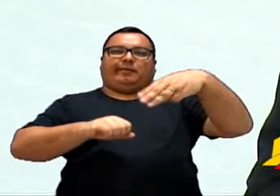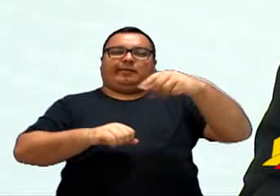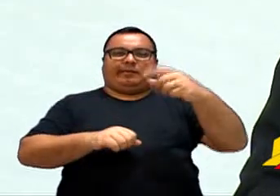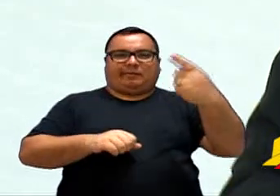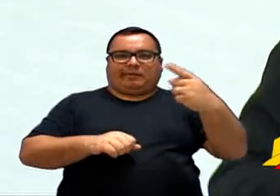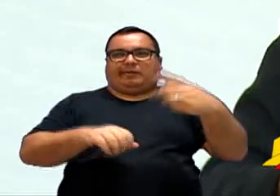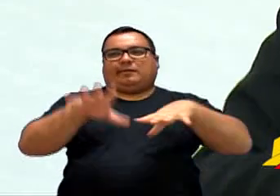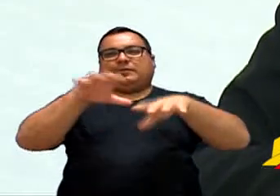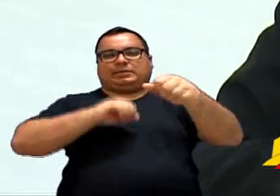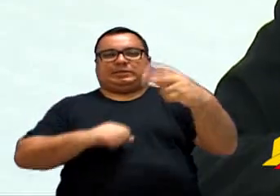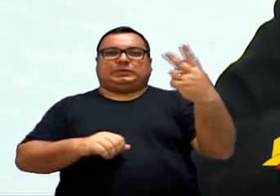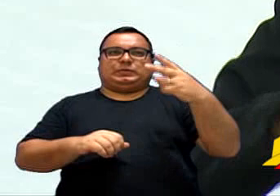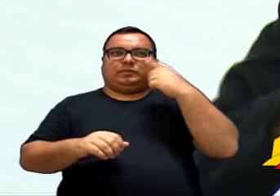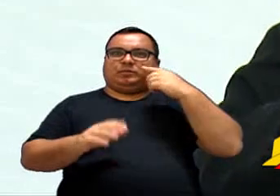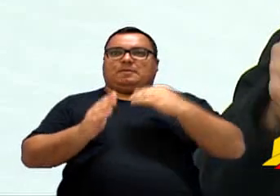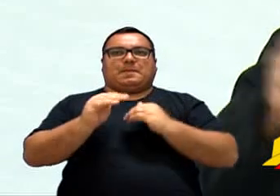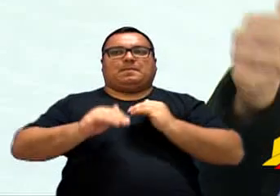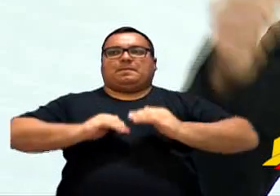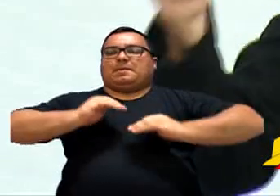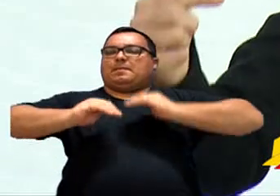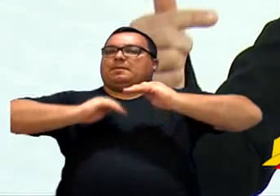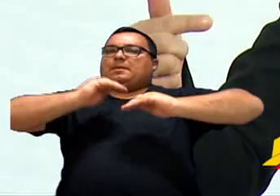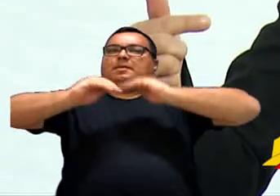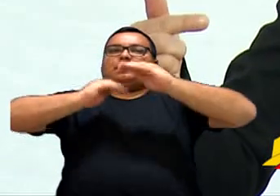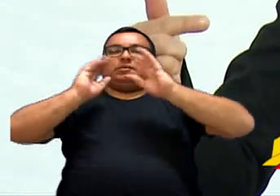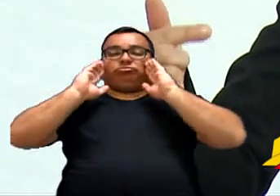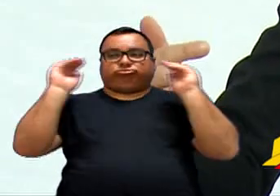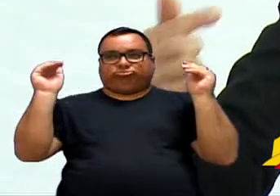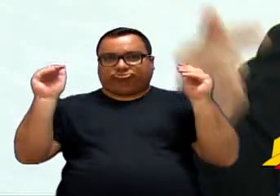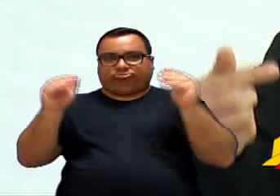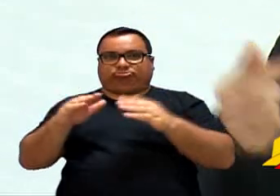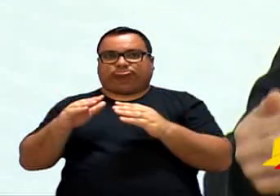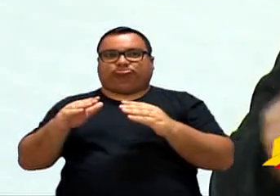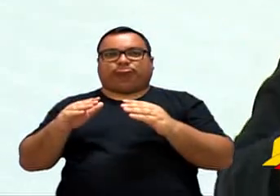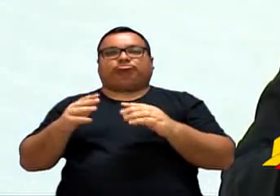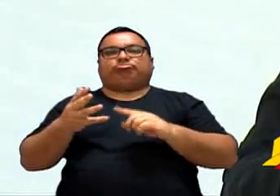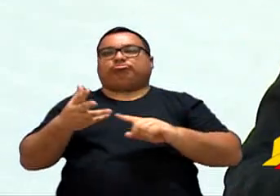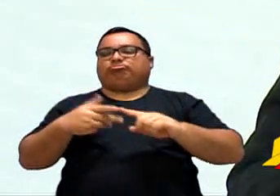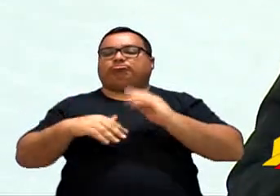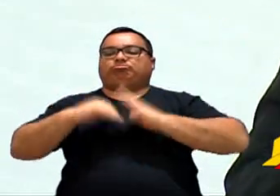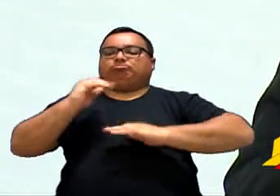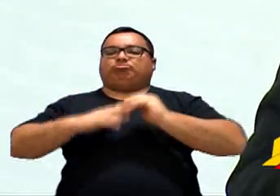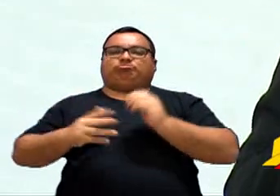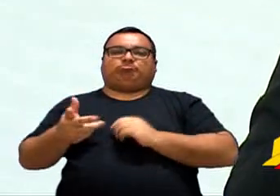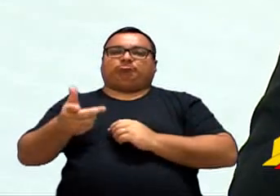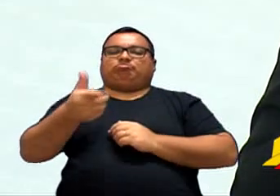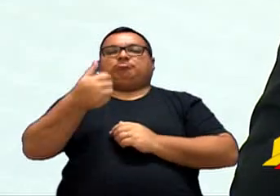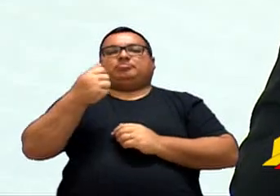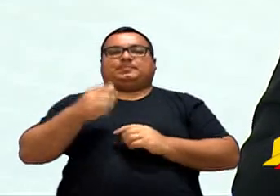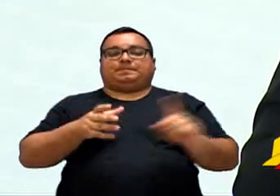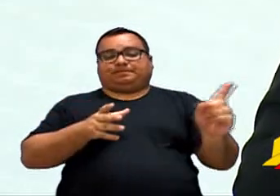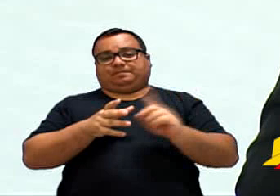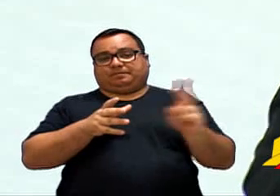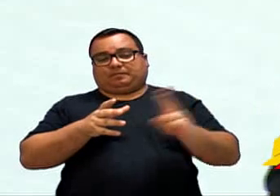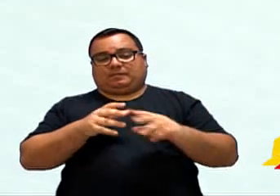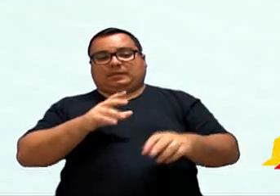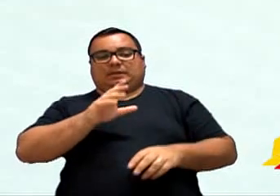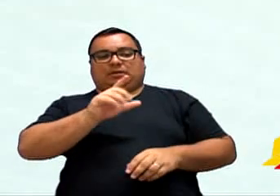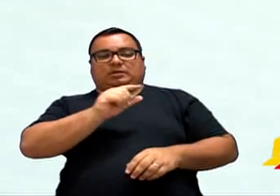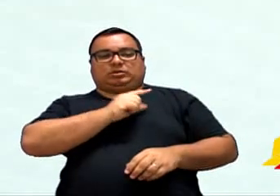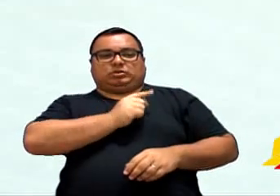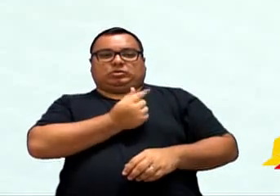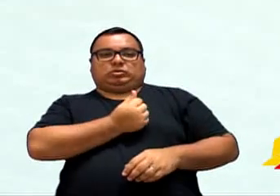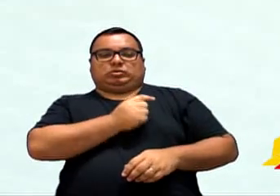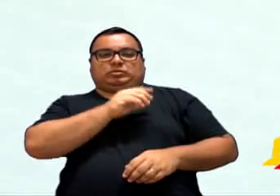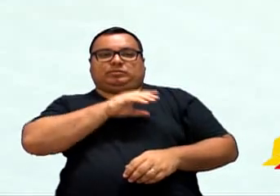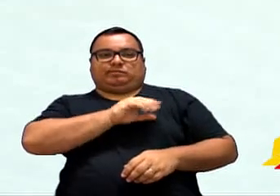consegue aí, né, se ele vai fazer especializações na área, ele tem agregado a isso uma porcentagem no seu salário. Só um